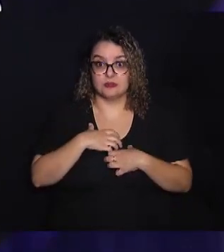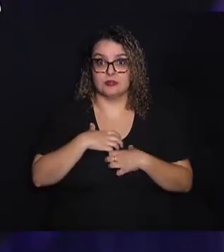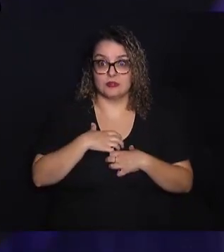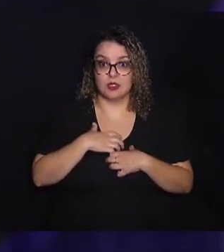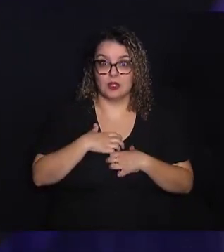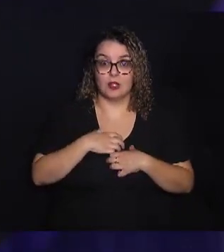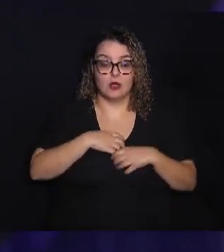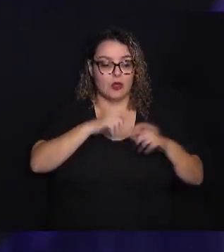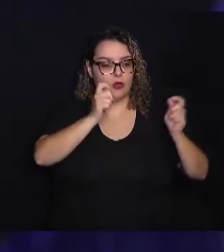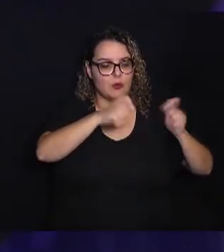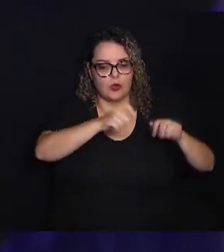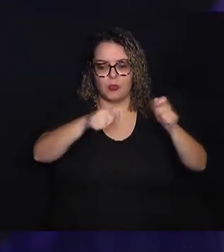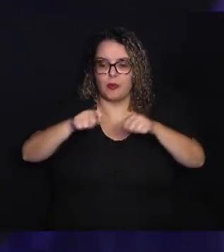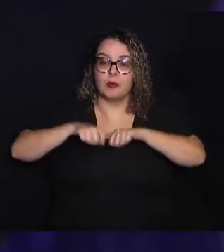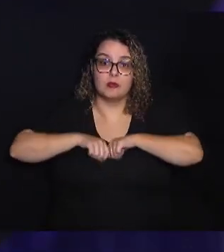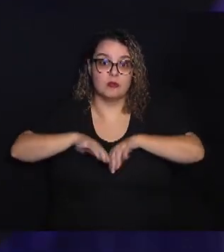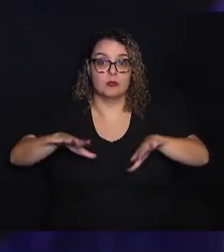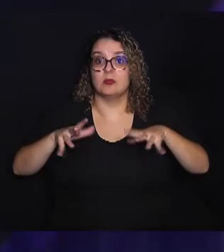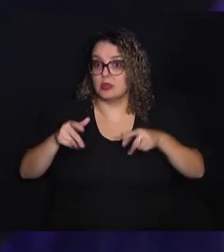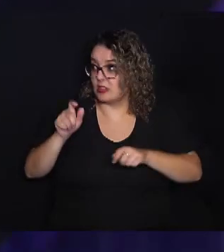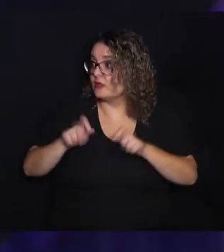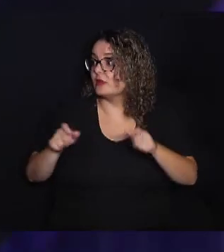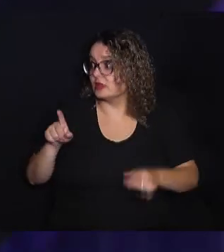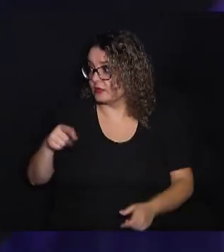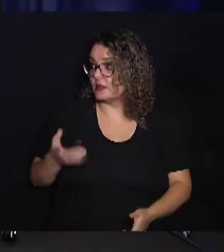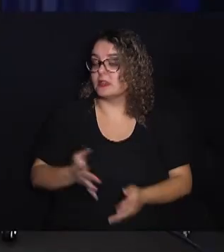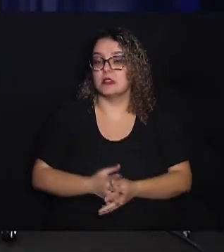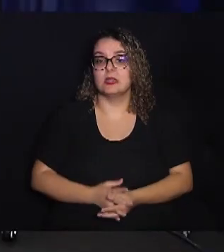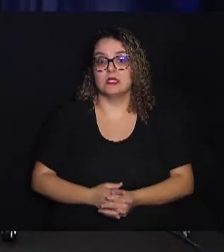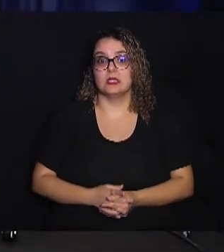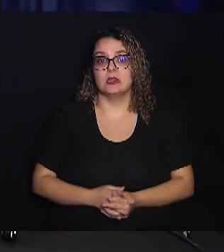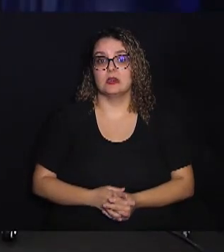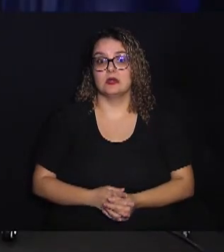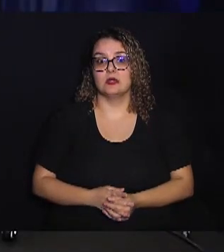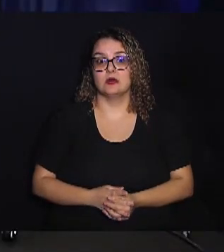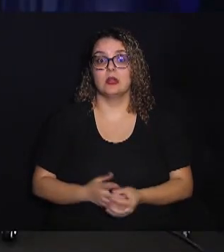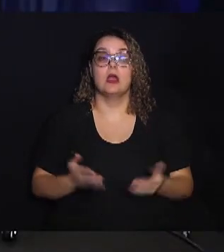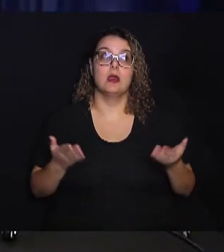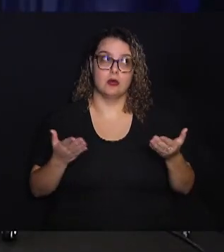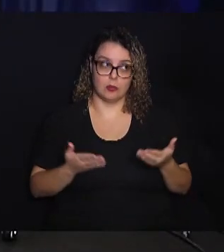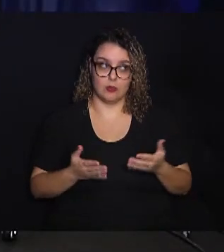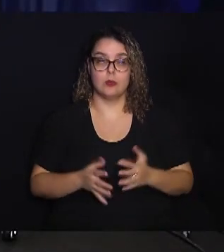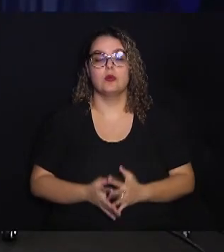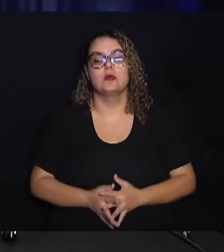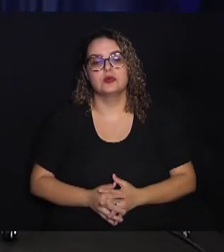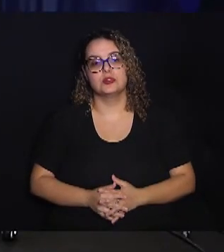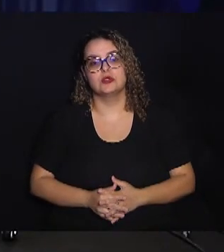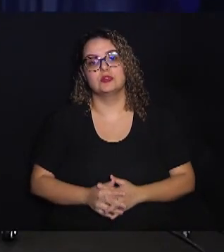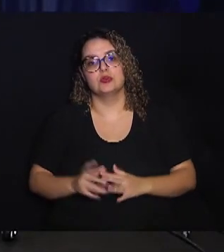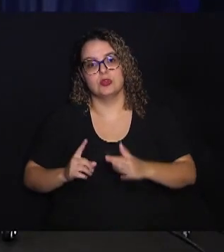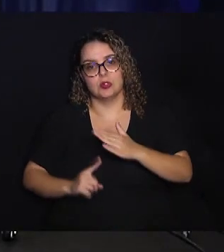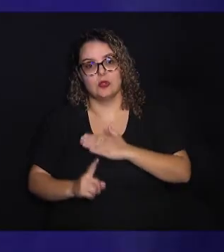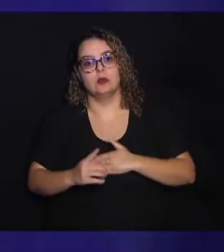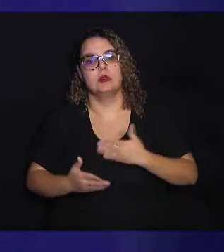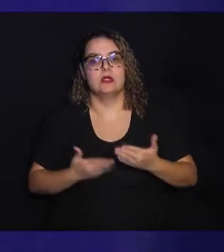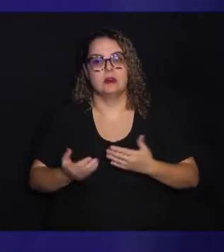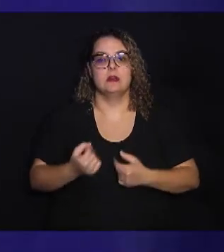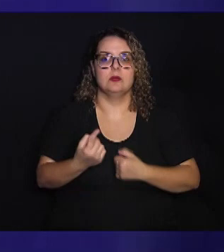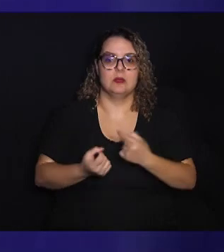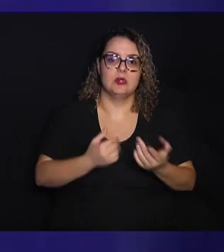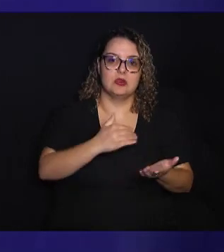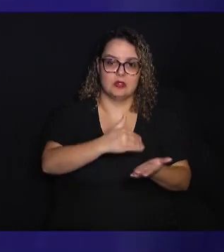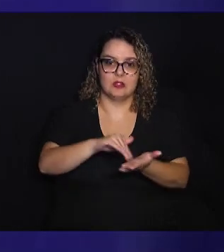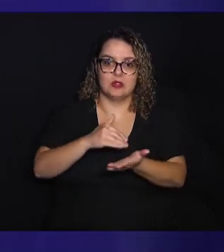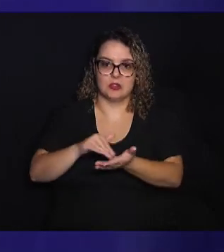de possibilidades para todas as pessoas, né? Hoje eu presto serviço para algumas secretarias,